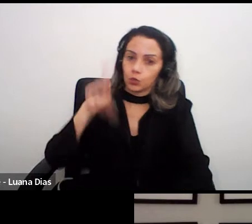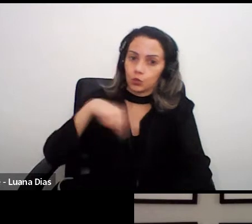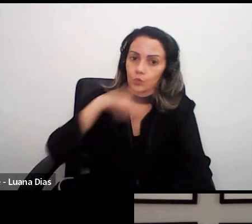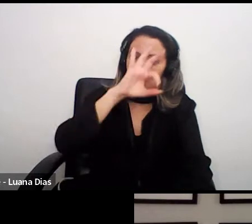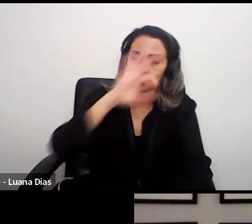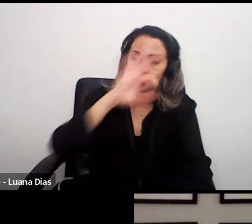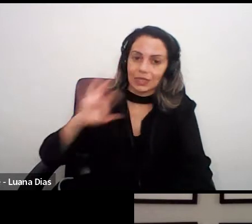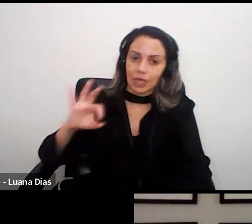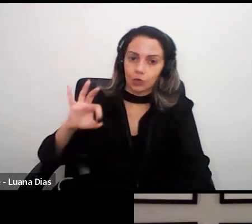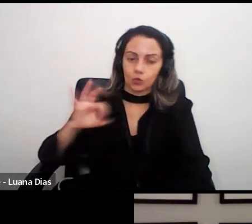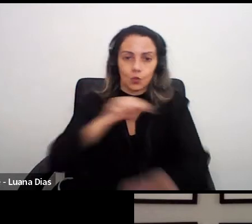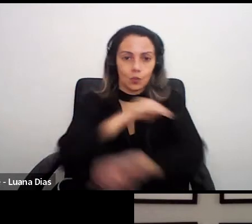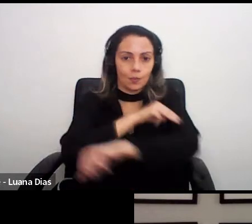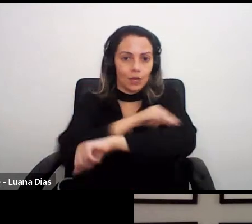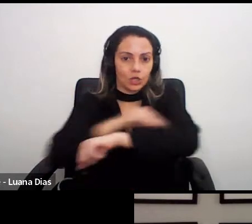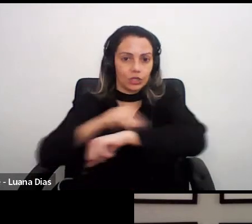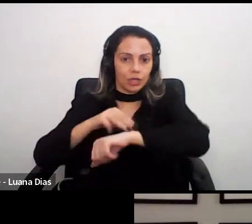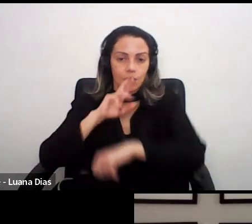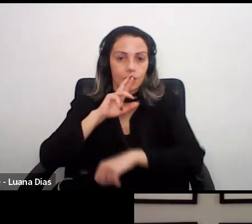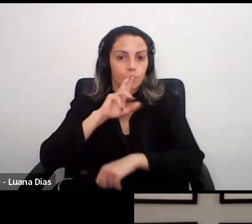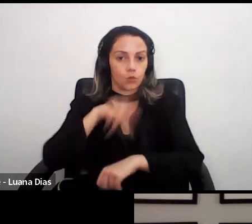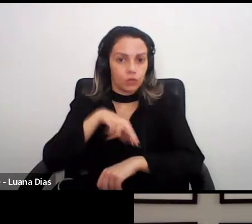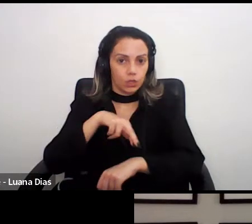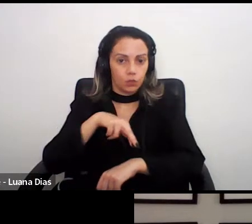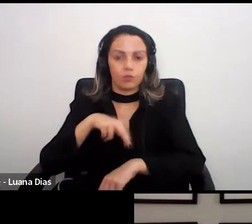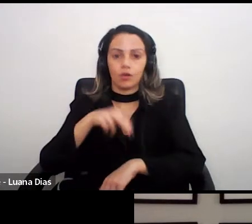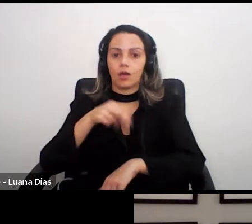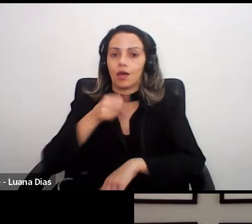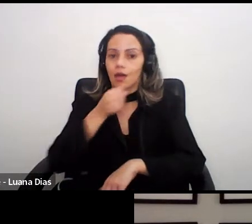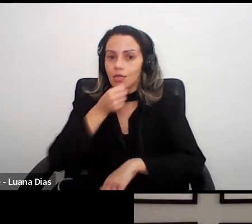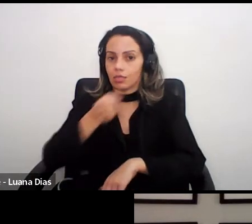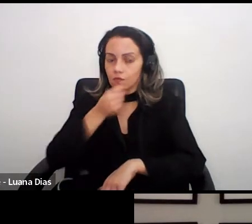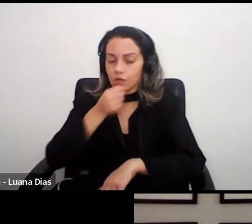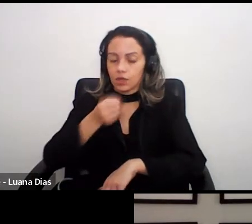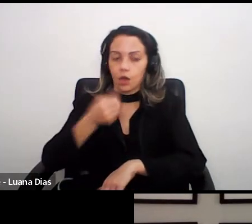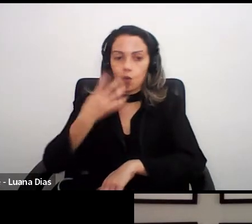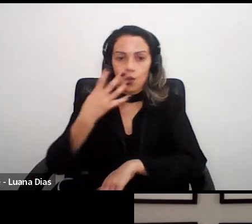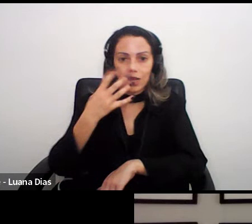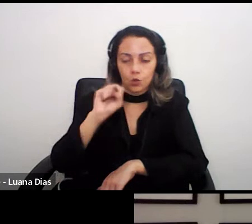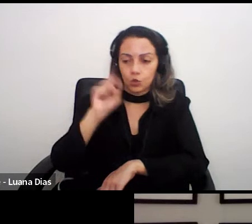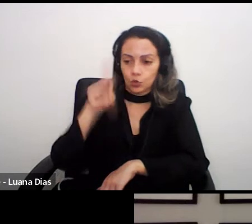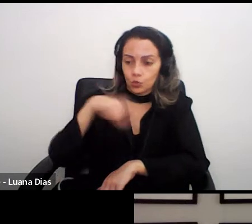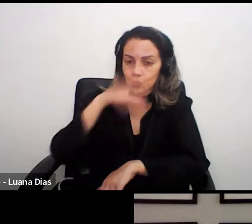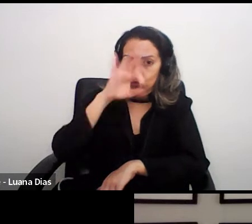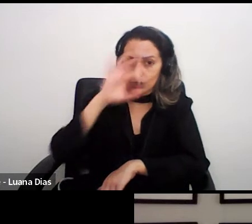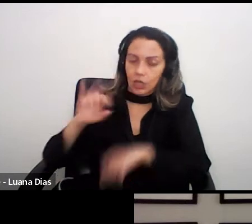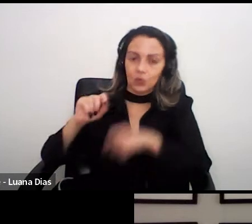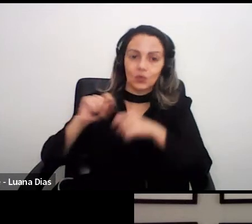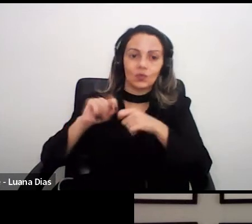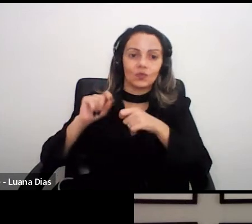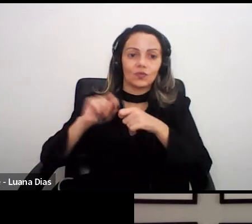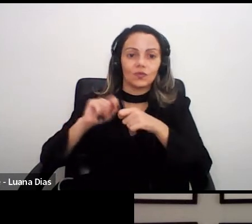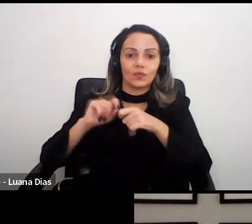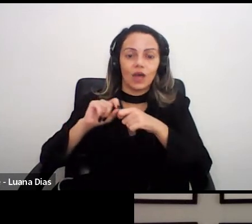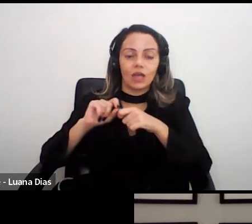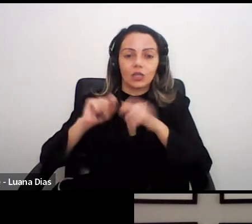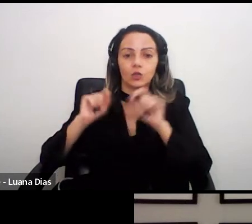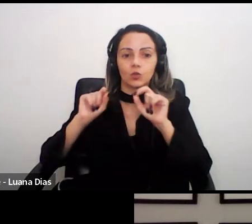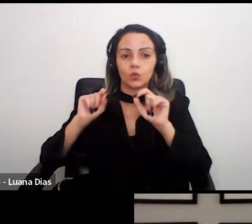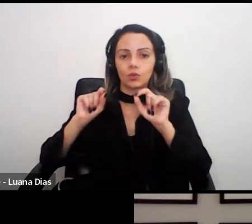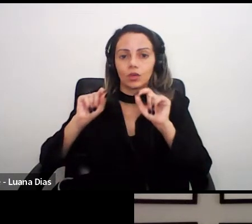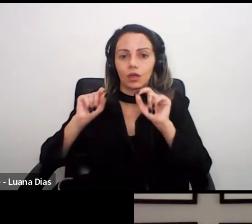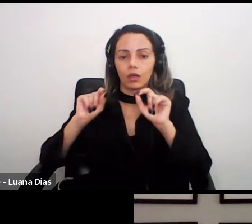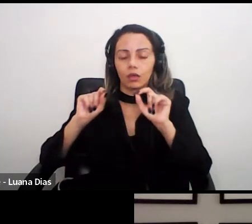48% dos magistrados que responderam fazem a audiência do próprio juízo e